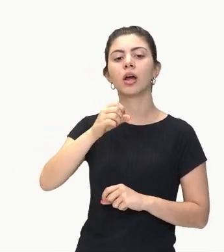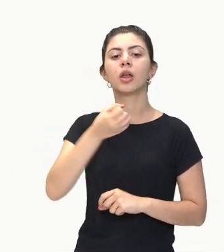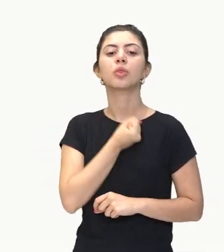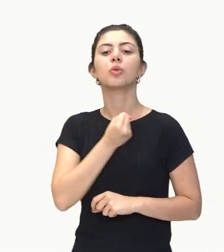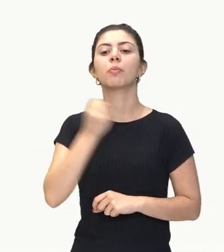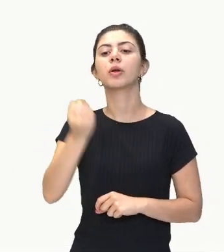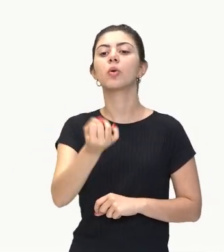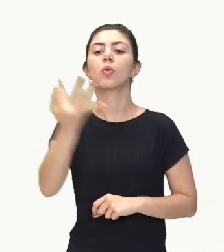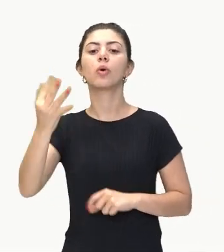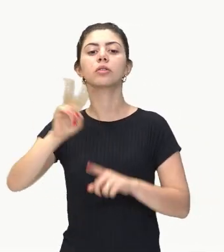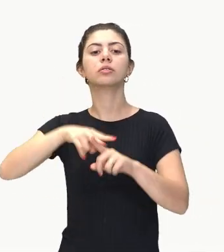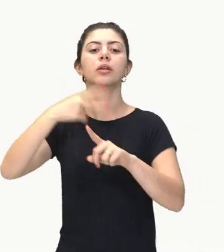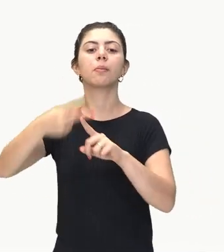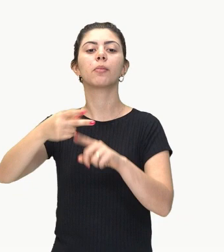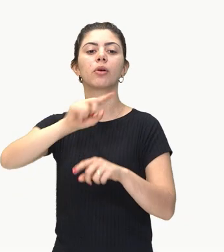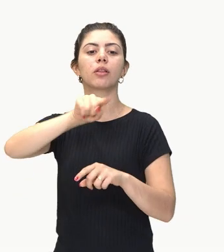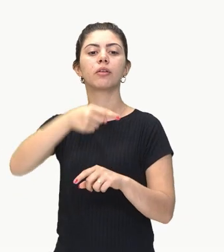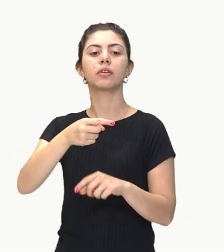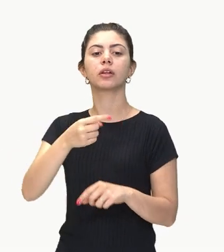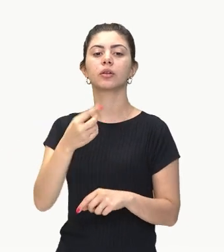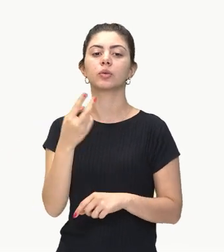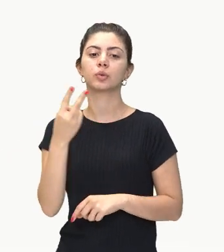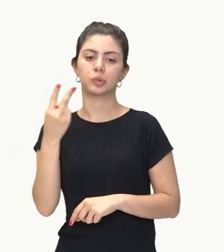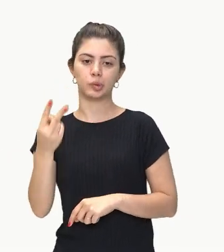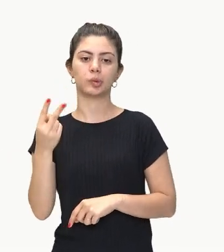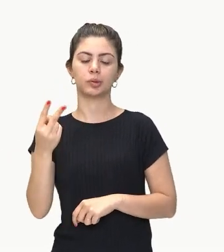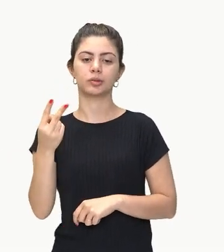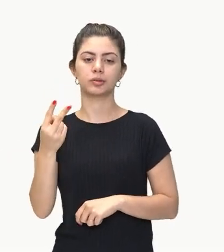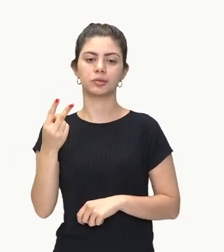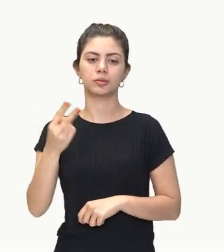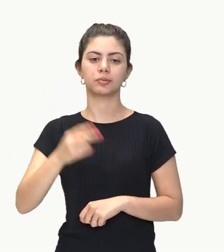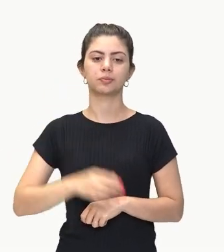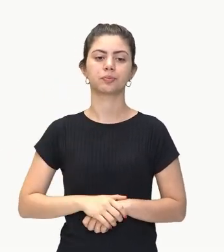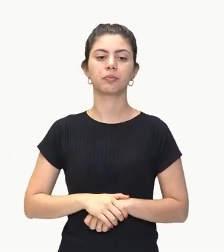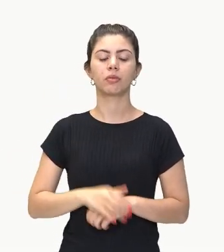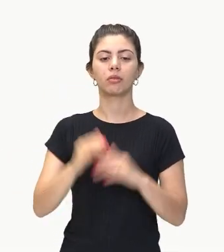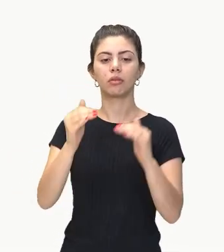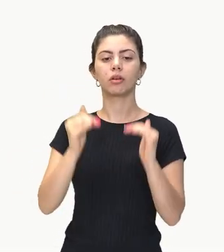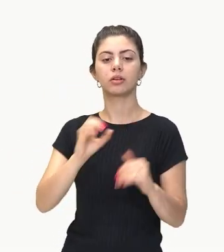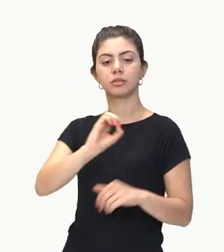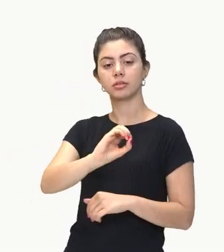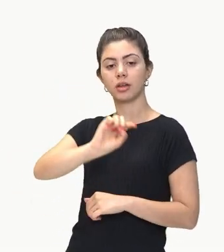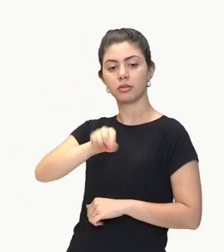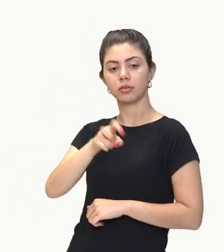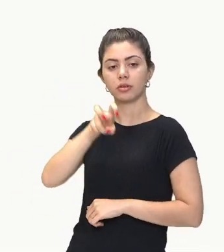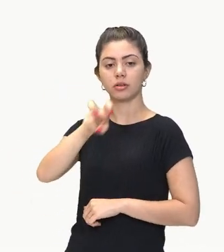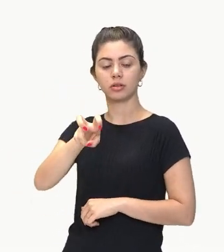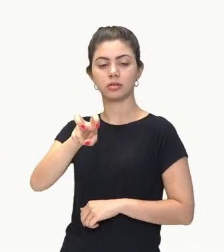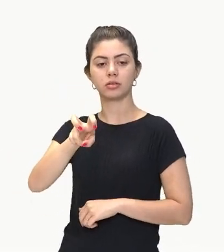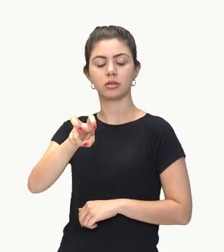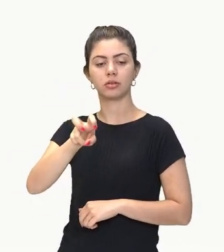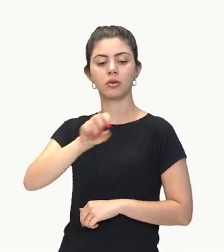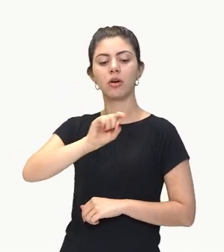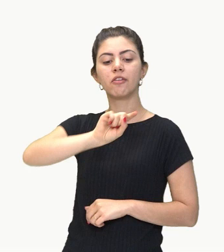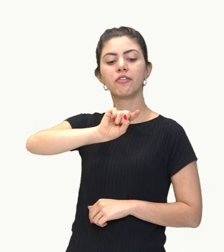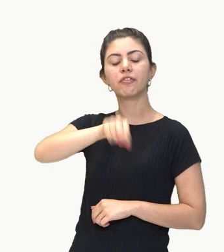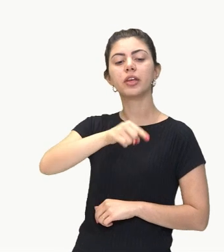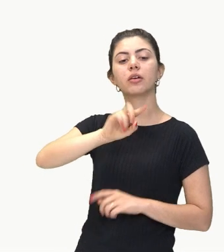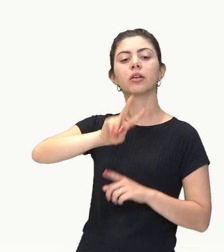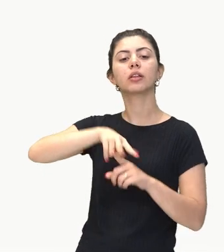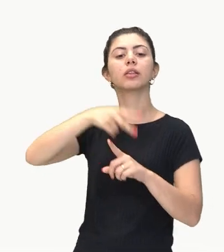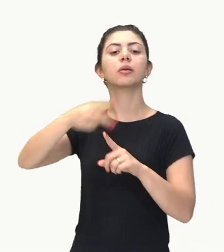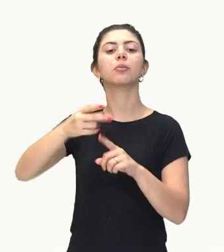da vírgula, 2 casas decimais. E o número 0,5 possui uma